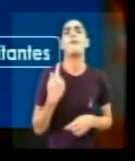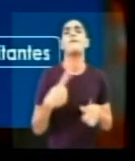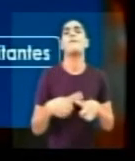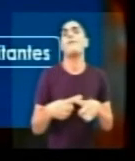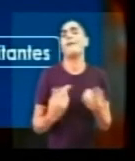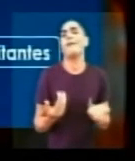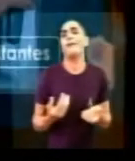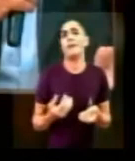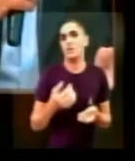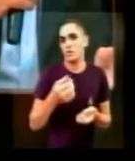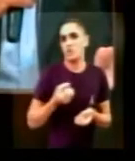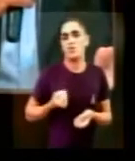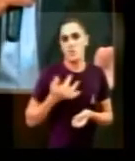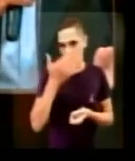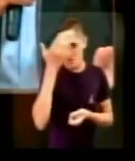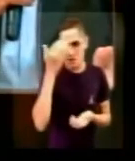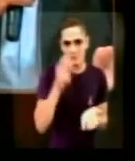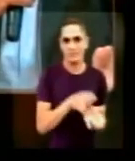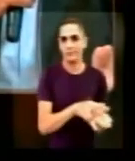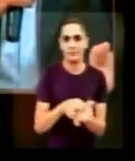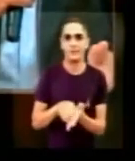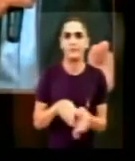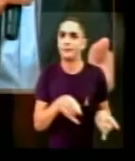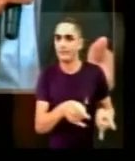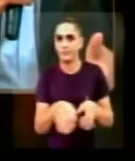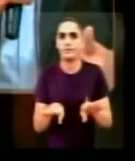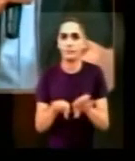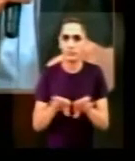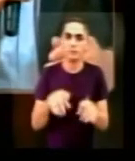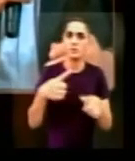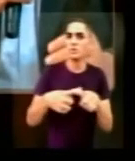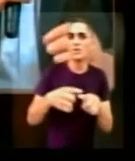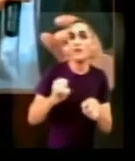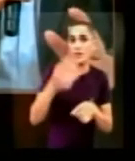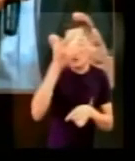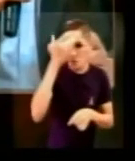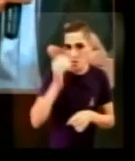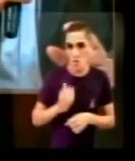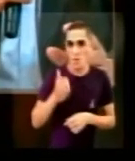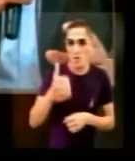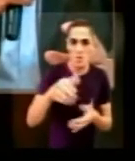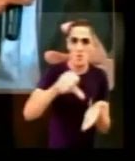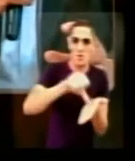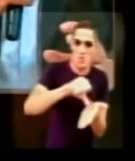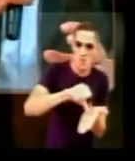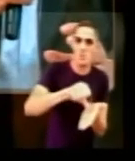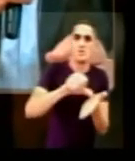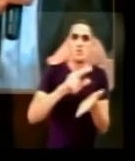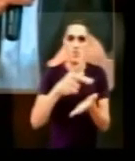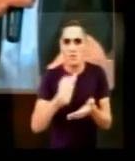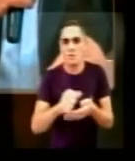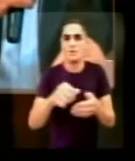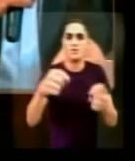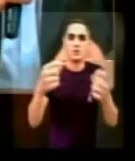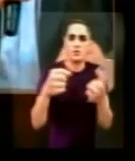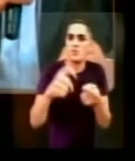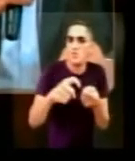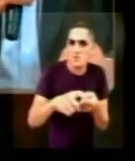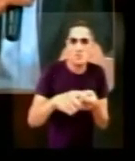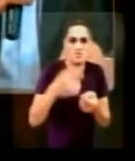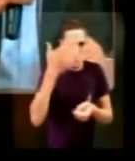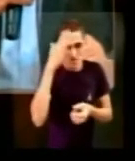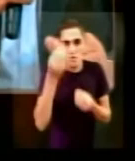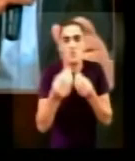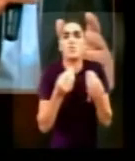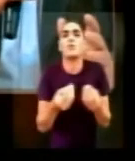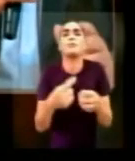sabe que é o não Covid. Então, vai lá. Rio Preto tem 600 casos. Outra cidade tem